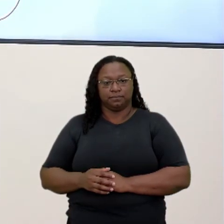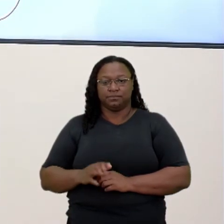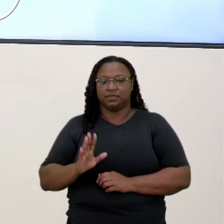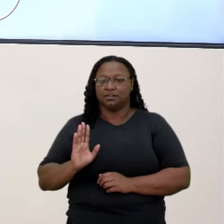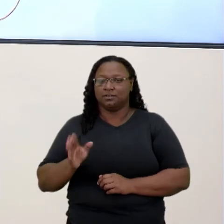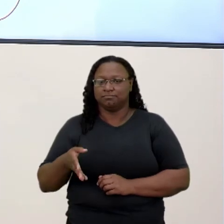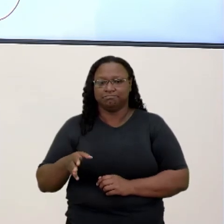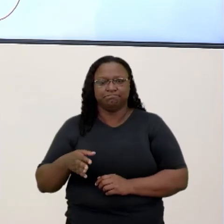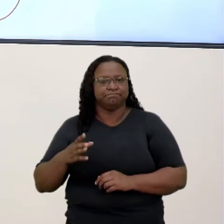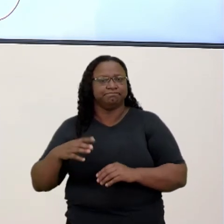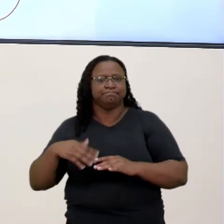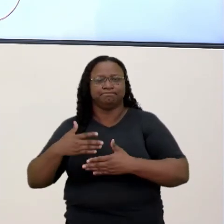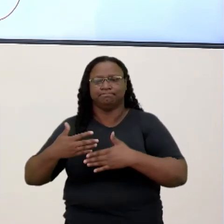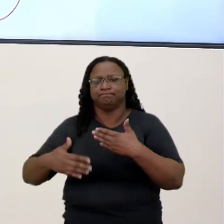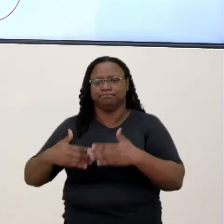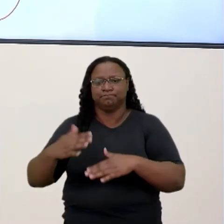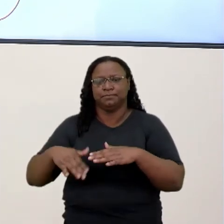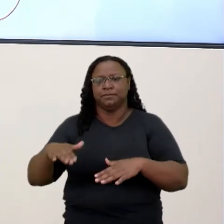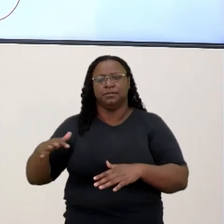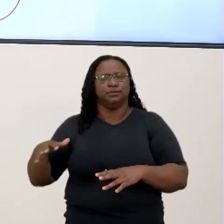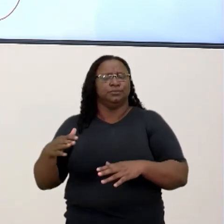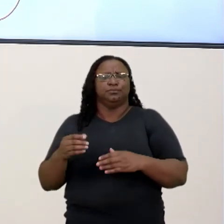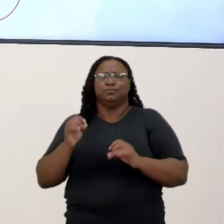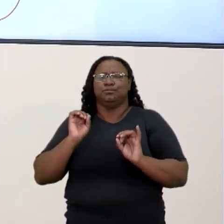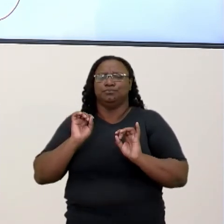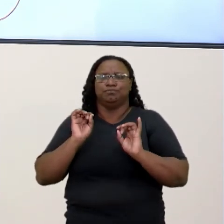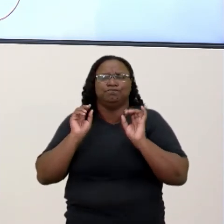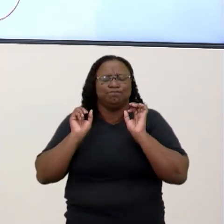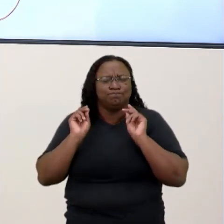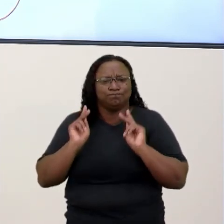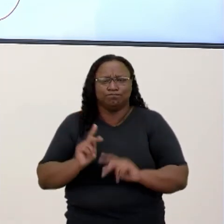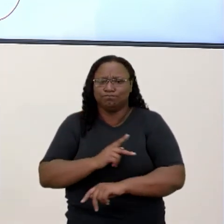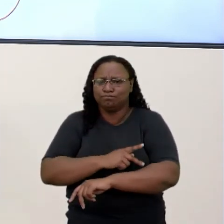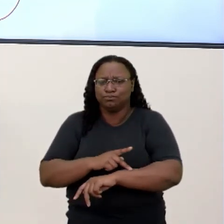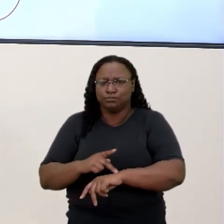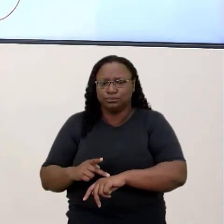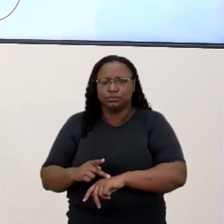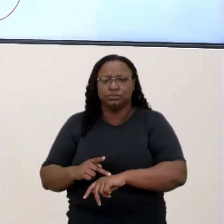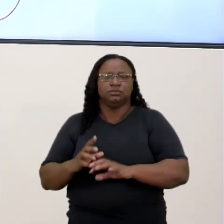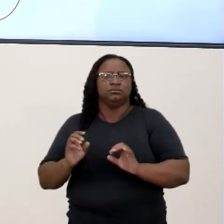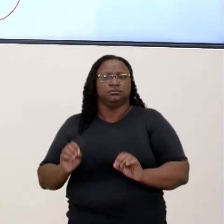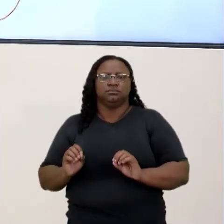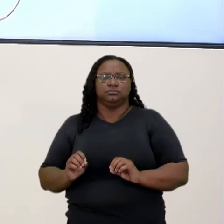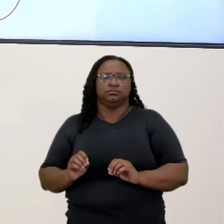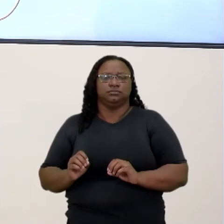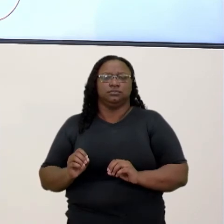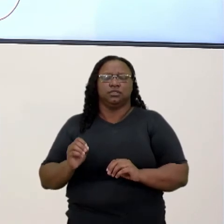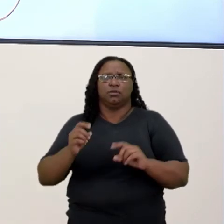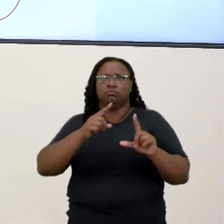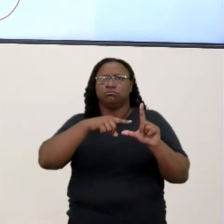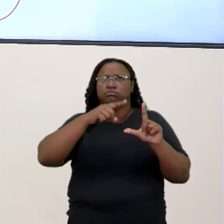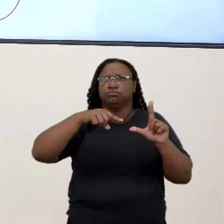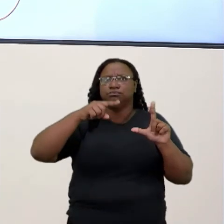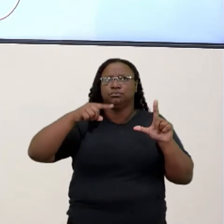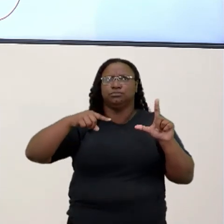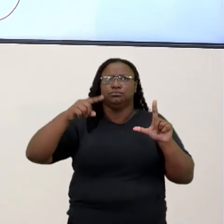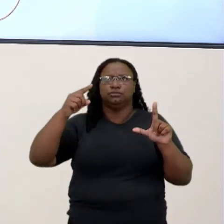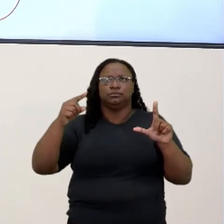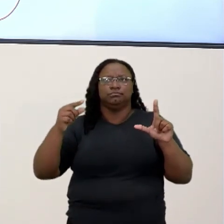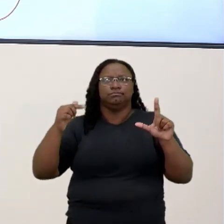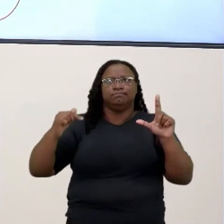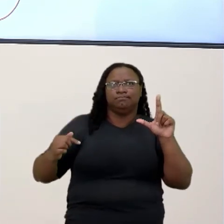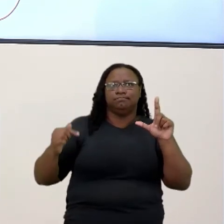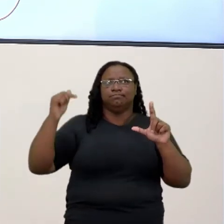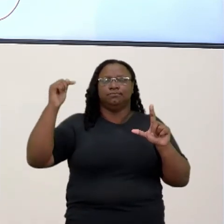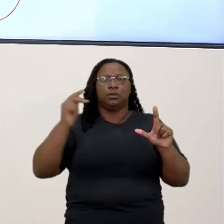matemática pura, são funções matemáticas, geometria analítica. Ah, professor, geometria analítica, aquela coisa toda,